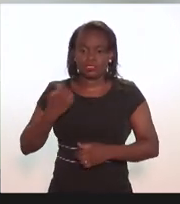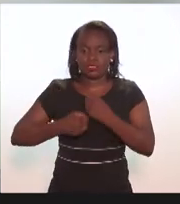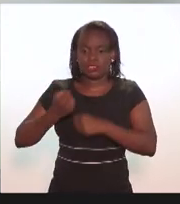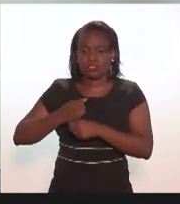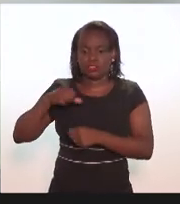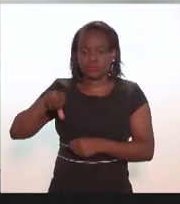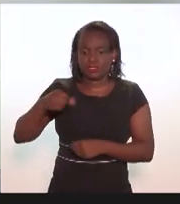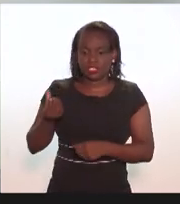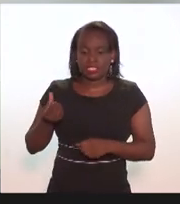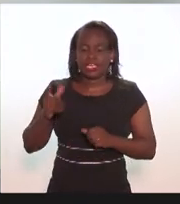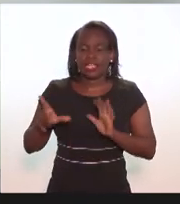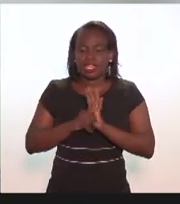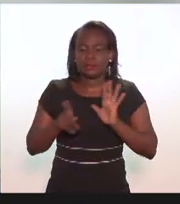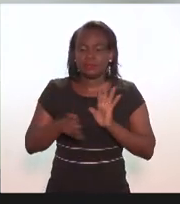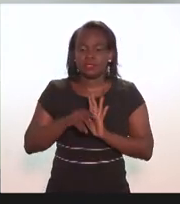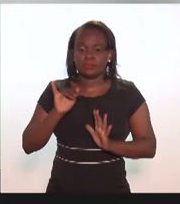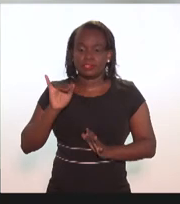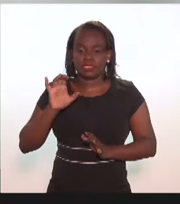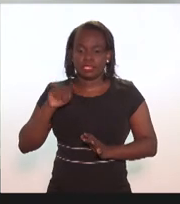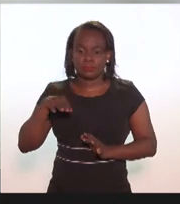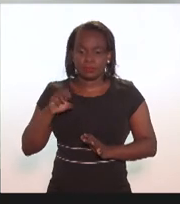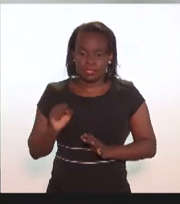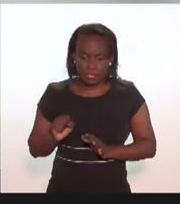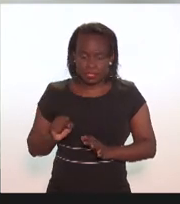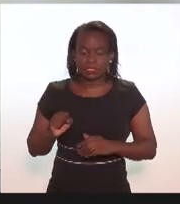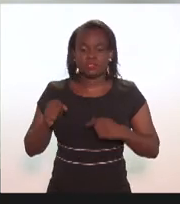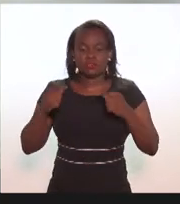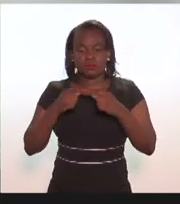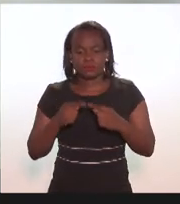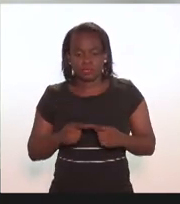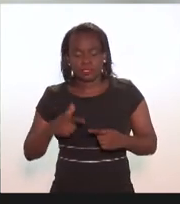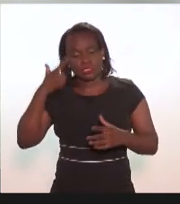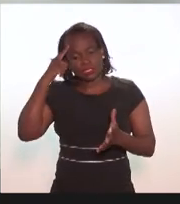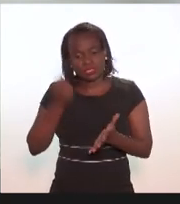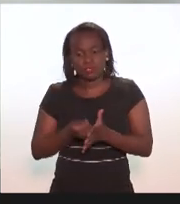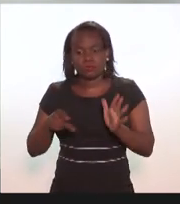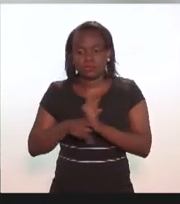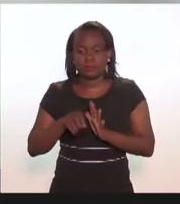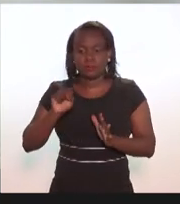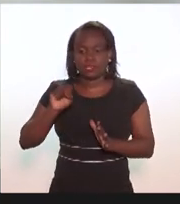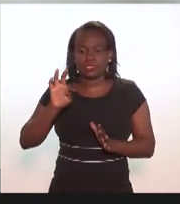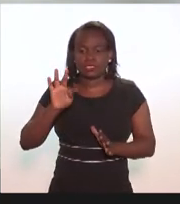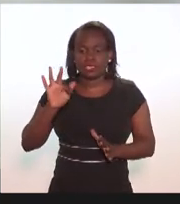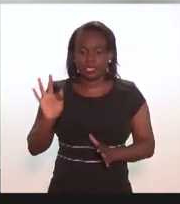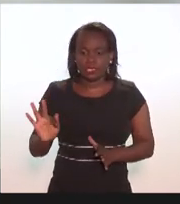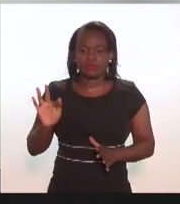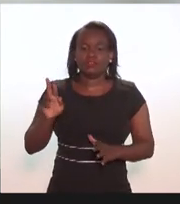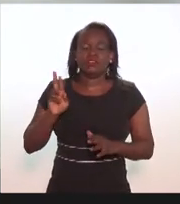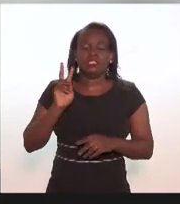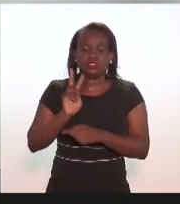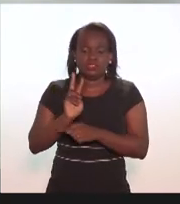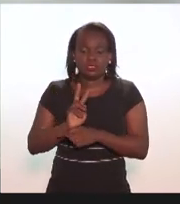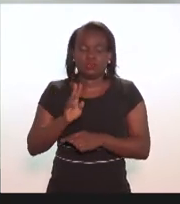26.64/96, que é a lei do ICMS, consoante a decisão do STF na representação